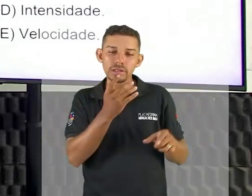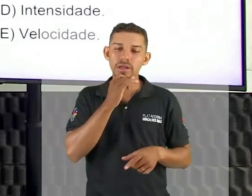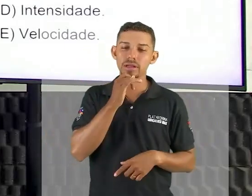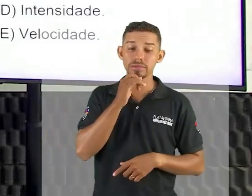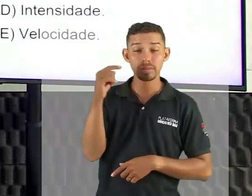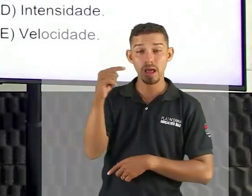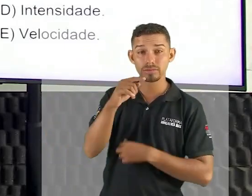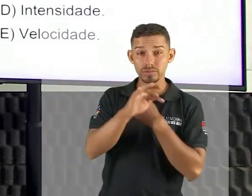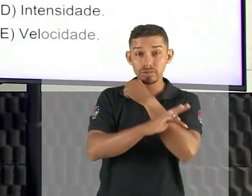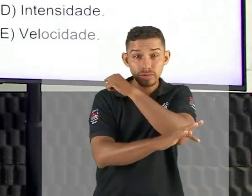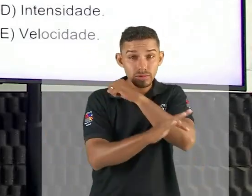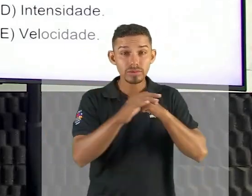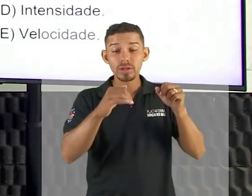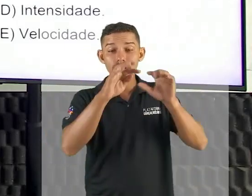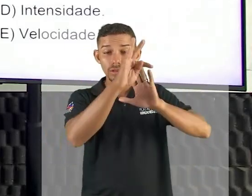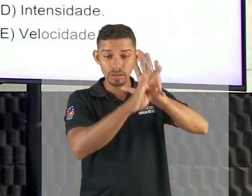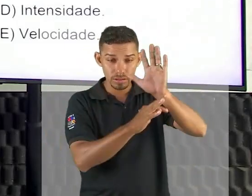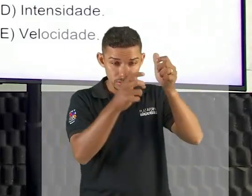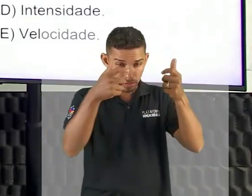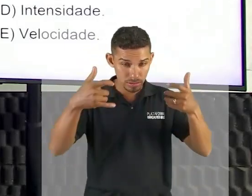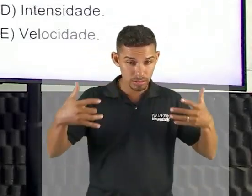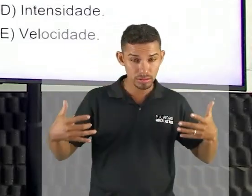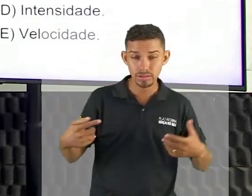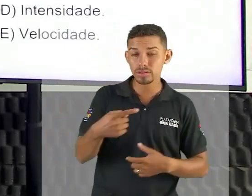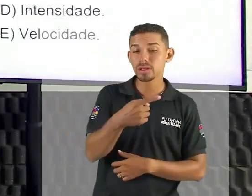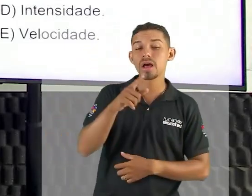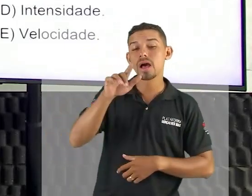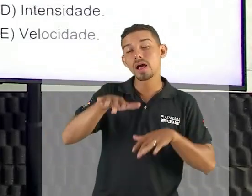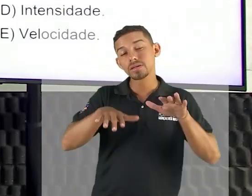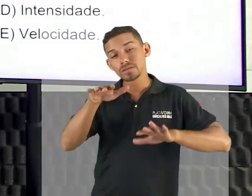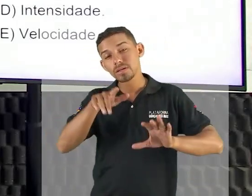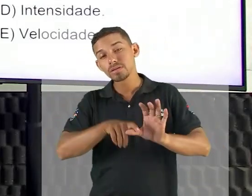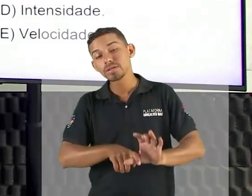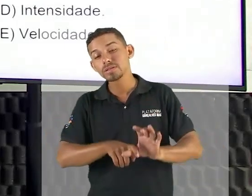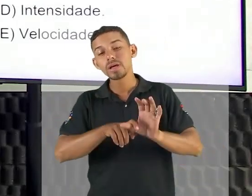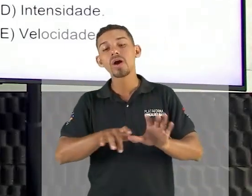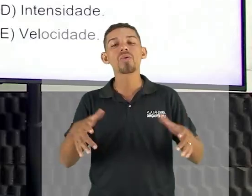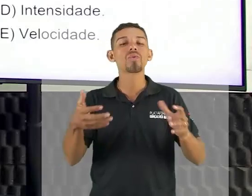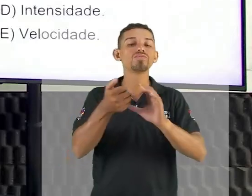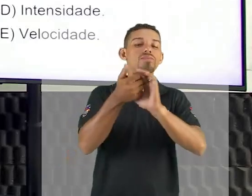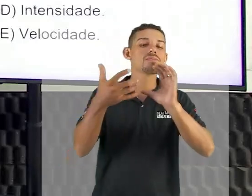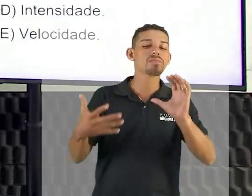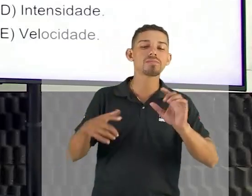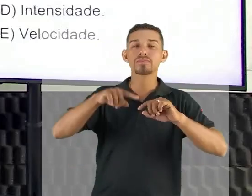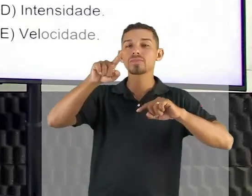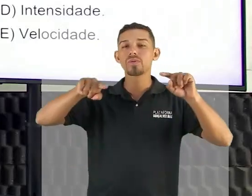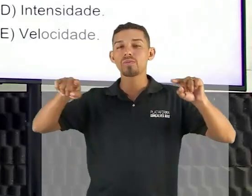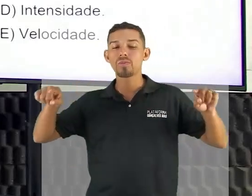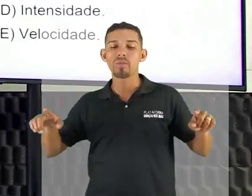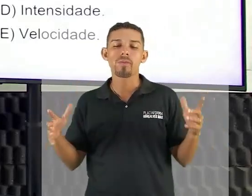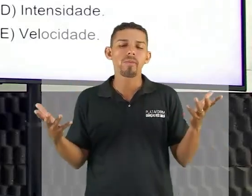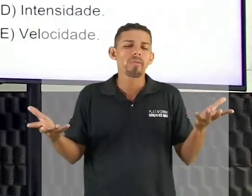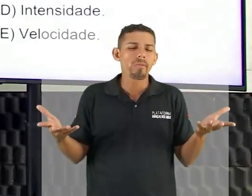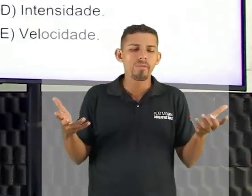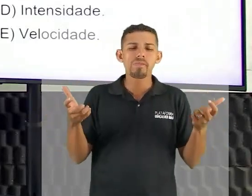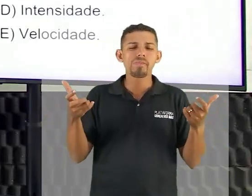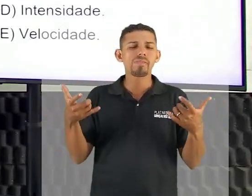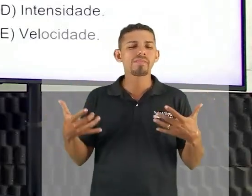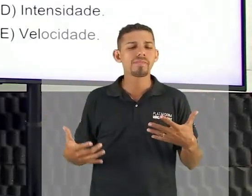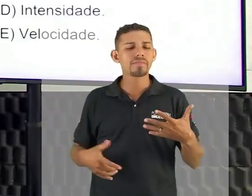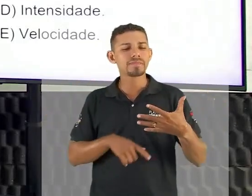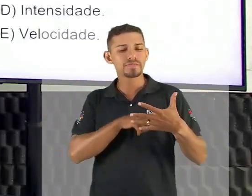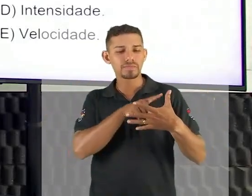fenômeno físico abordado no texto é dependente de qual das características da Onda Que fenômeno físico ele está